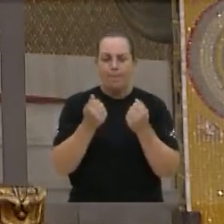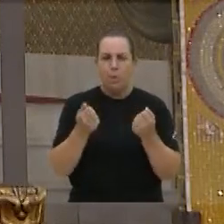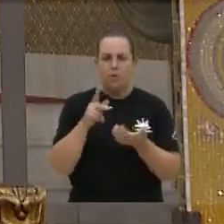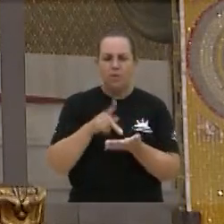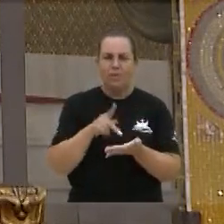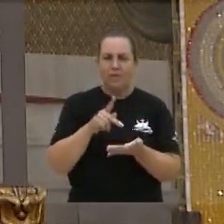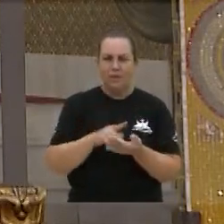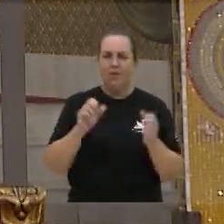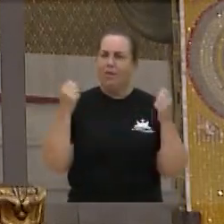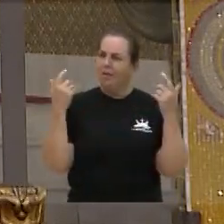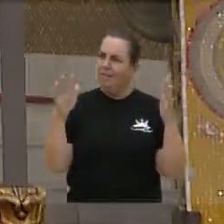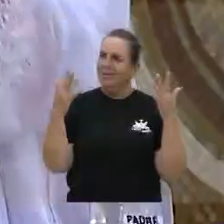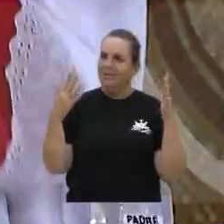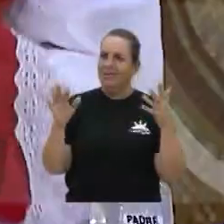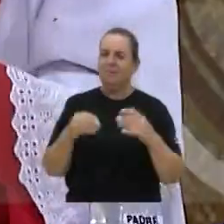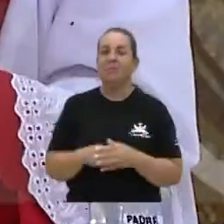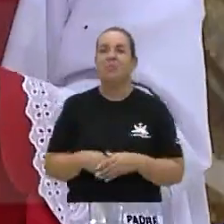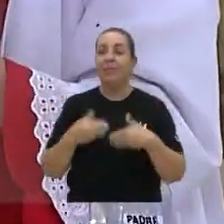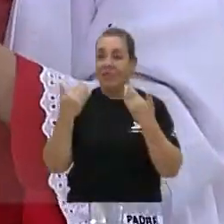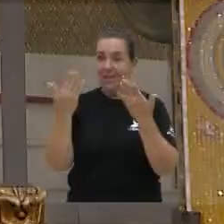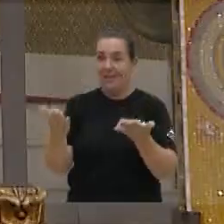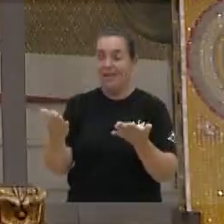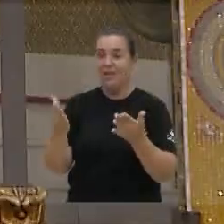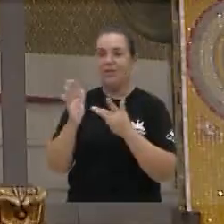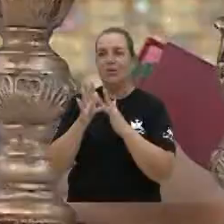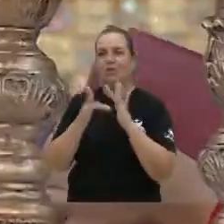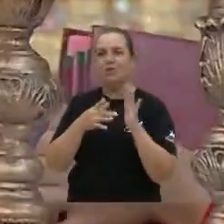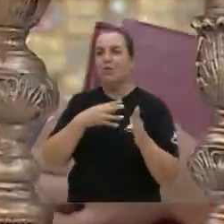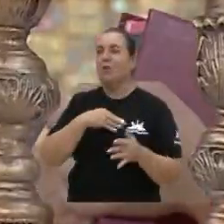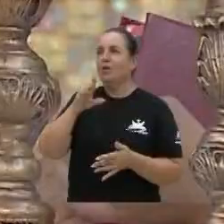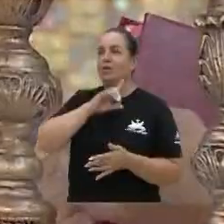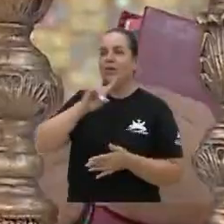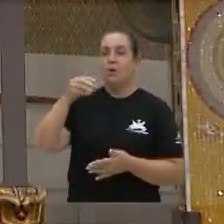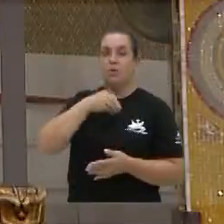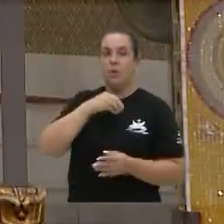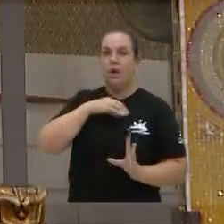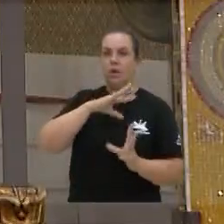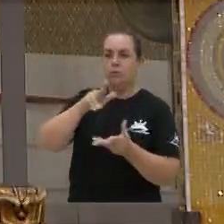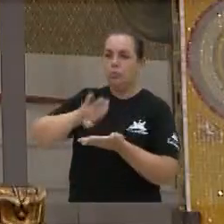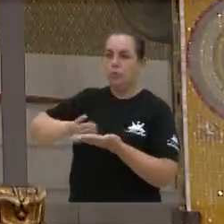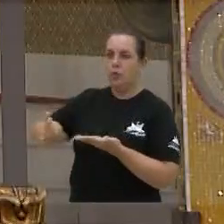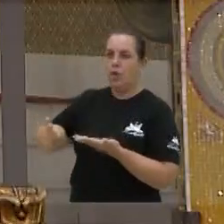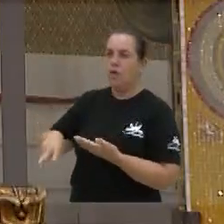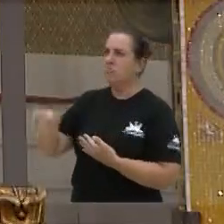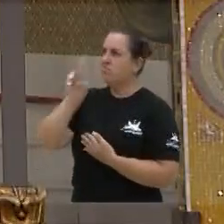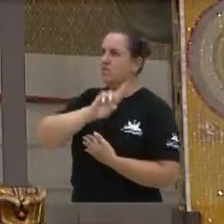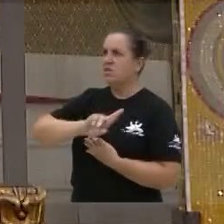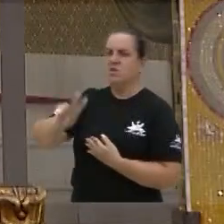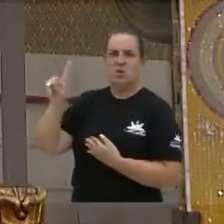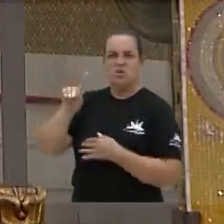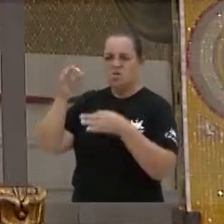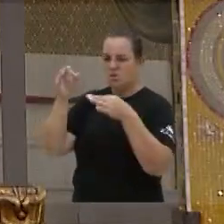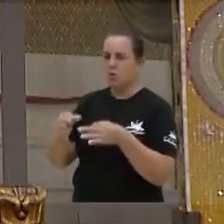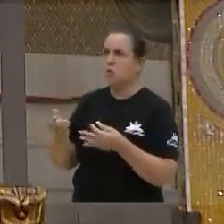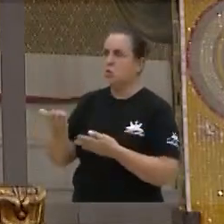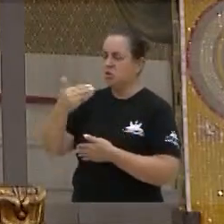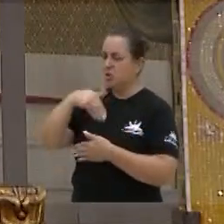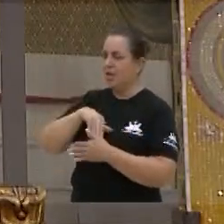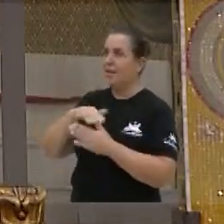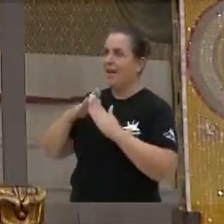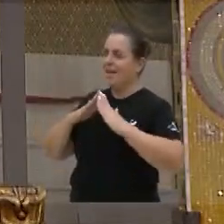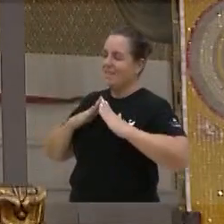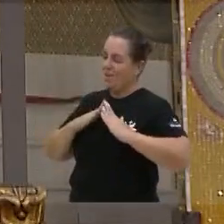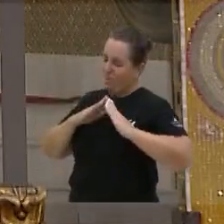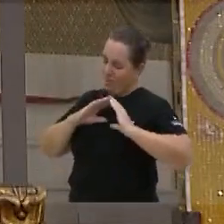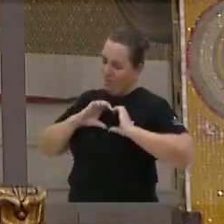verdade. Aleluia. Eis o Cordeiro de Deus que tira o pecado do mundo. Senhor, eu não sou digna de